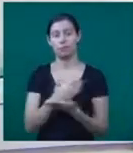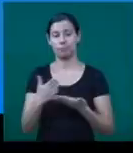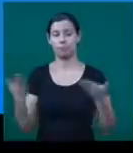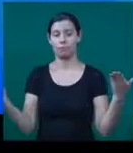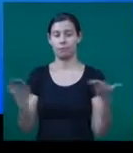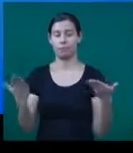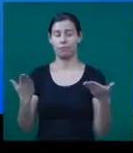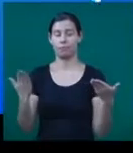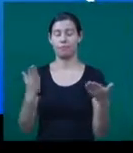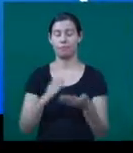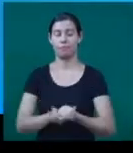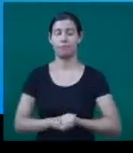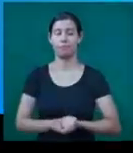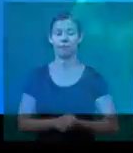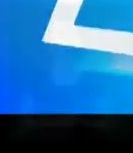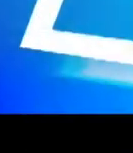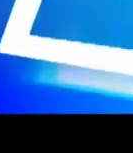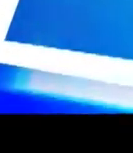começando.